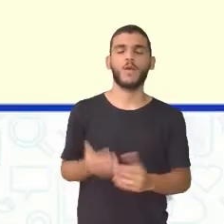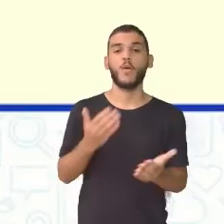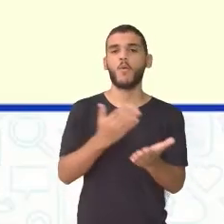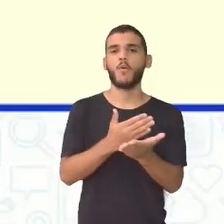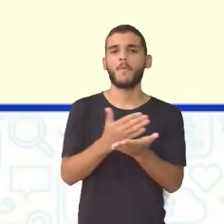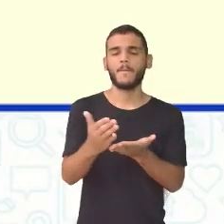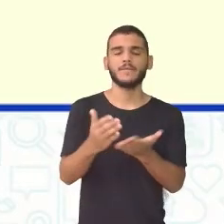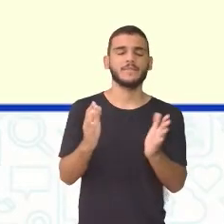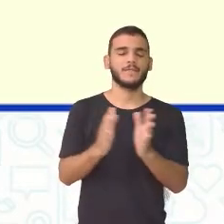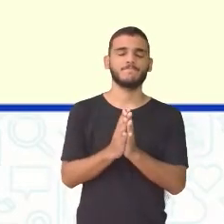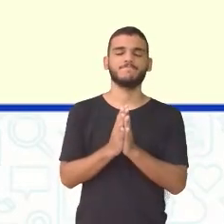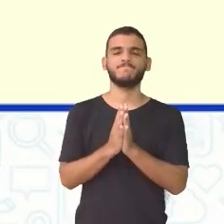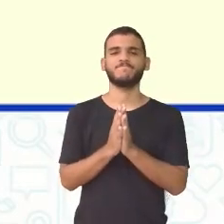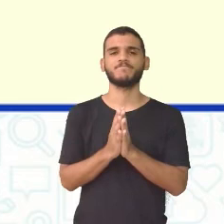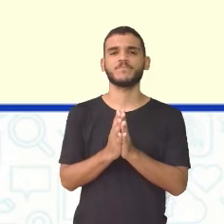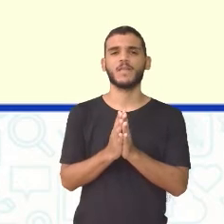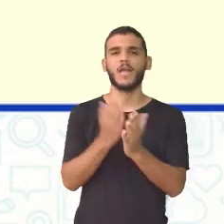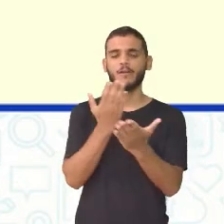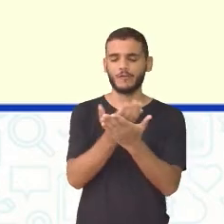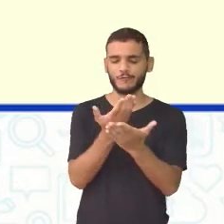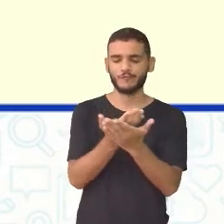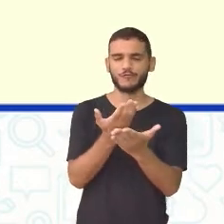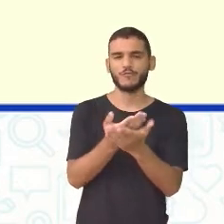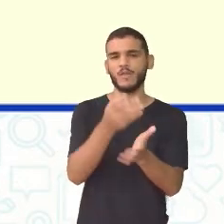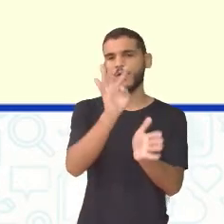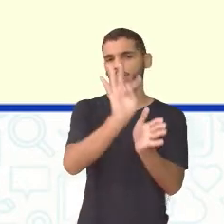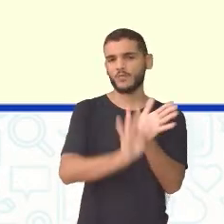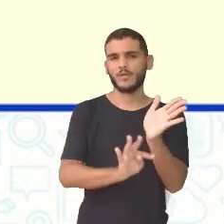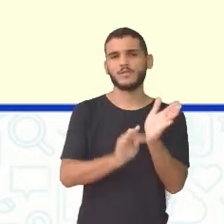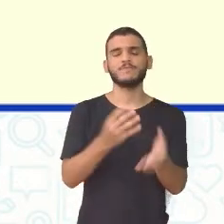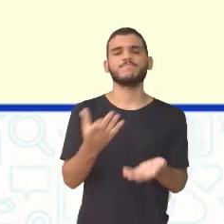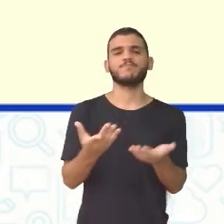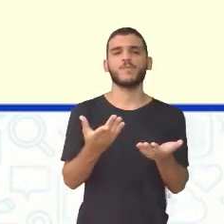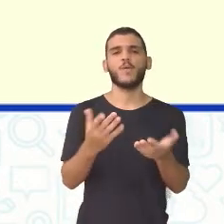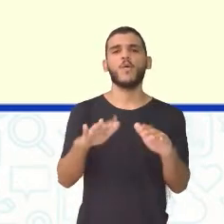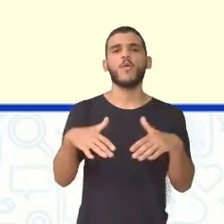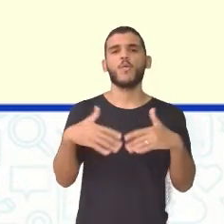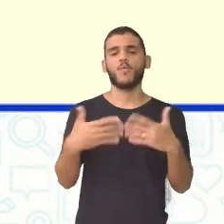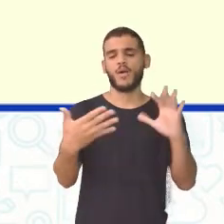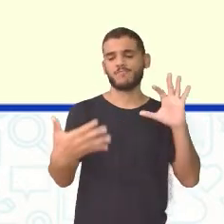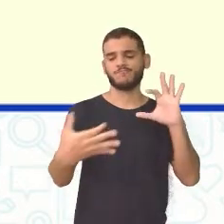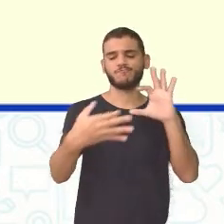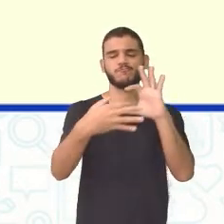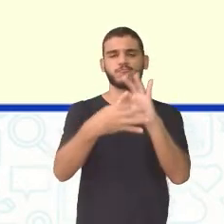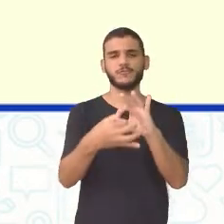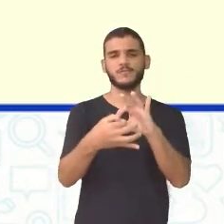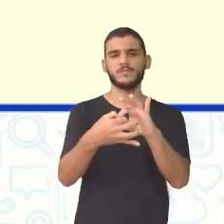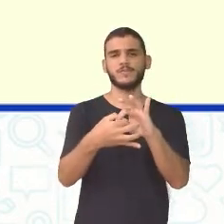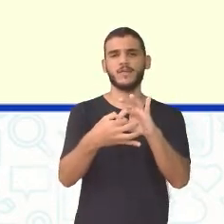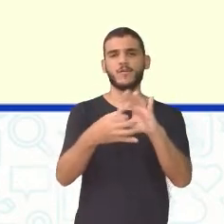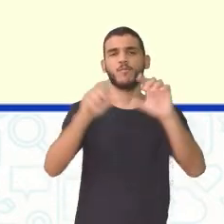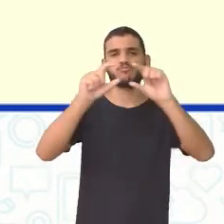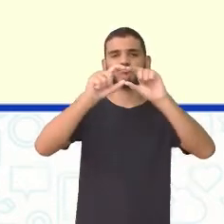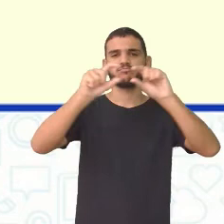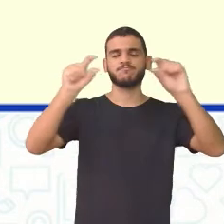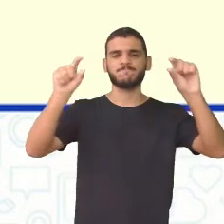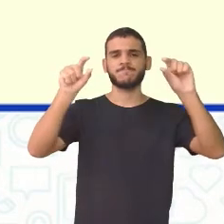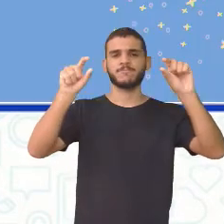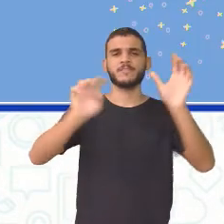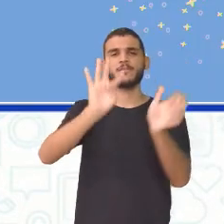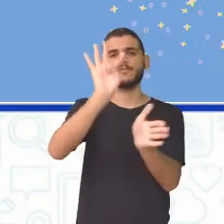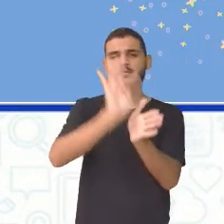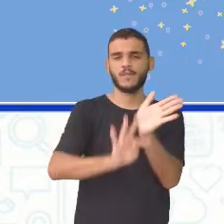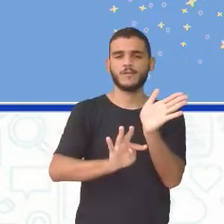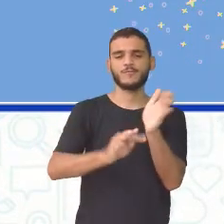Qual a relação do título do texto com a caixa mágica de surpresa, não é? Então, vamos